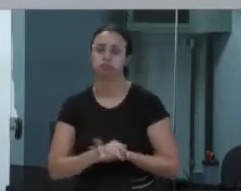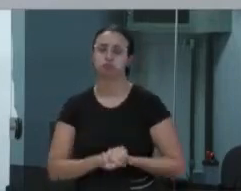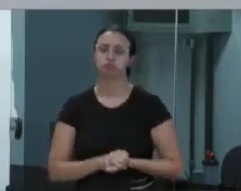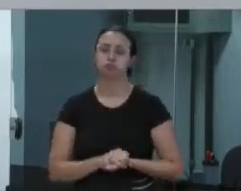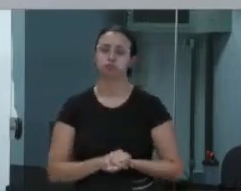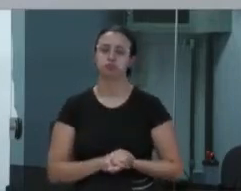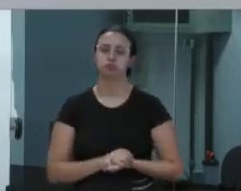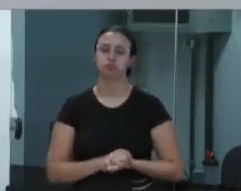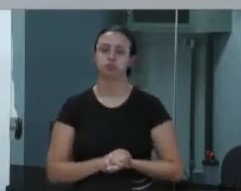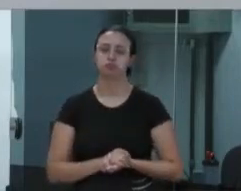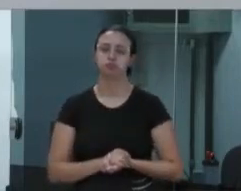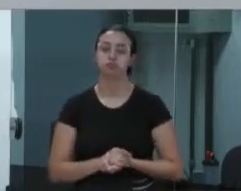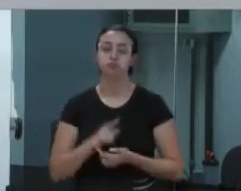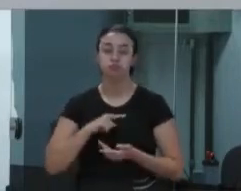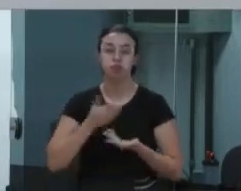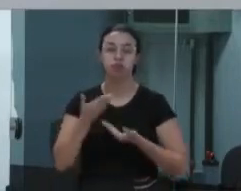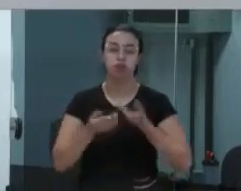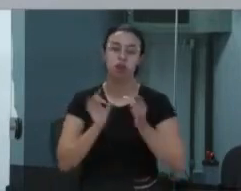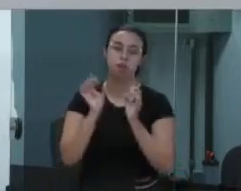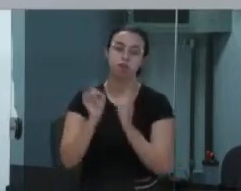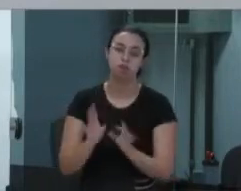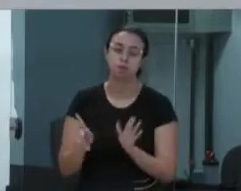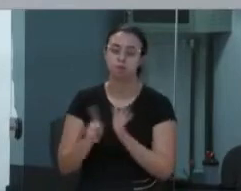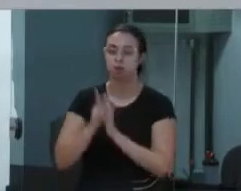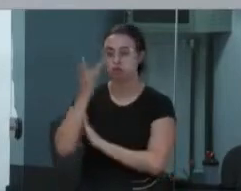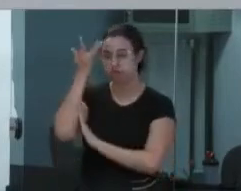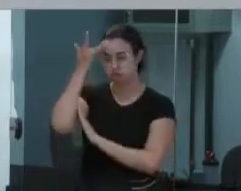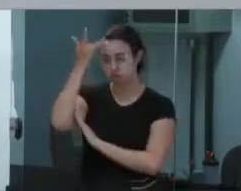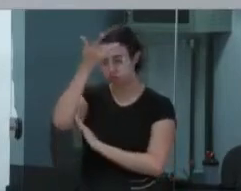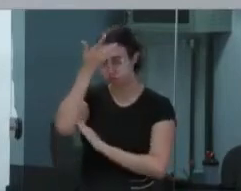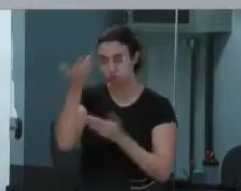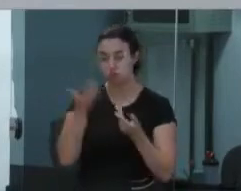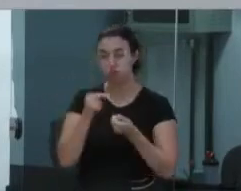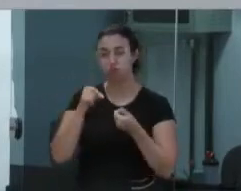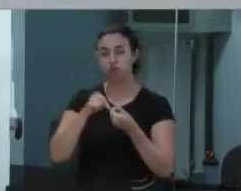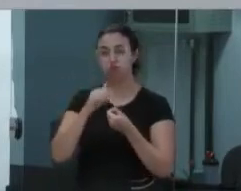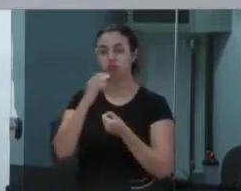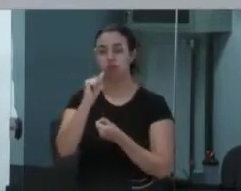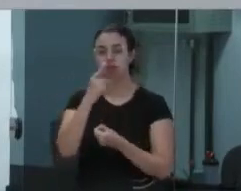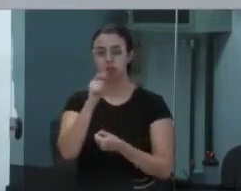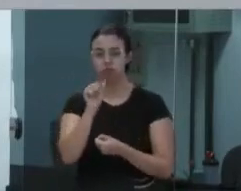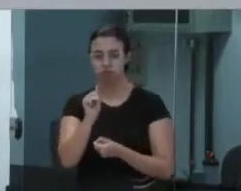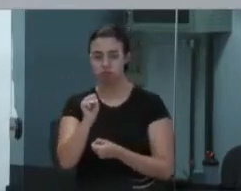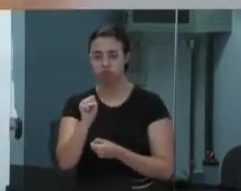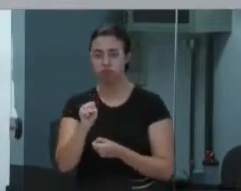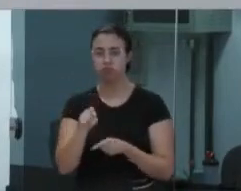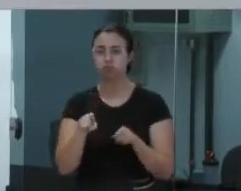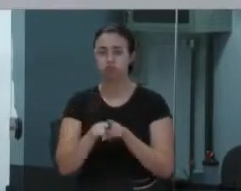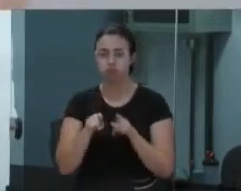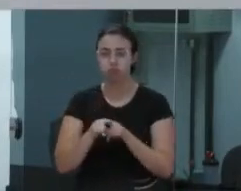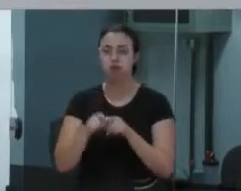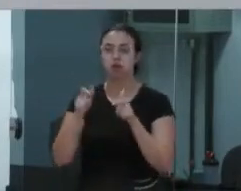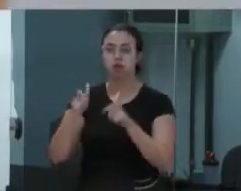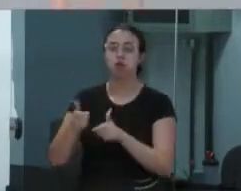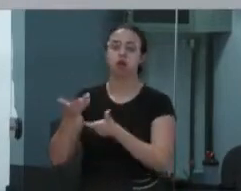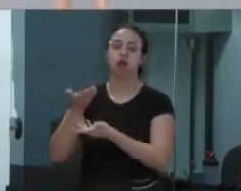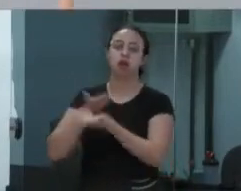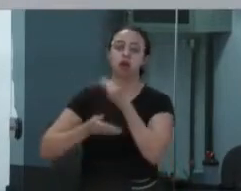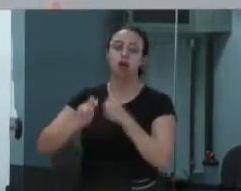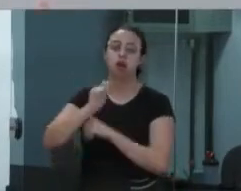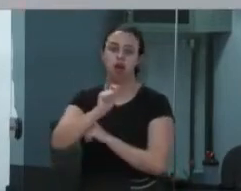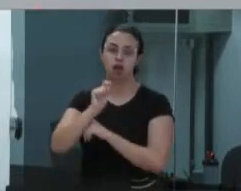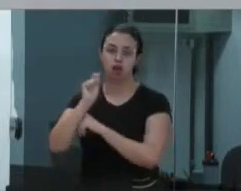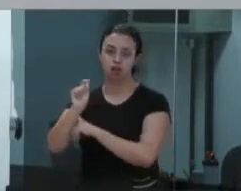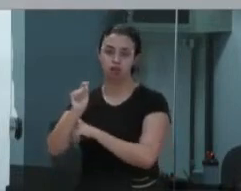né, específico, que é da saúde mental, que hoje é feito através do CAPS-AD, né, e na unidade de acolhimento, ou AA, que é no